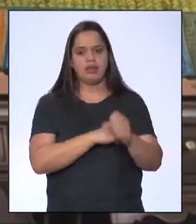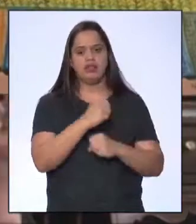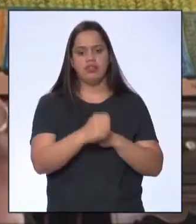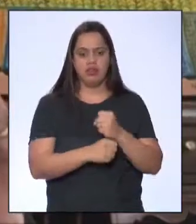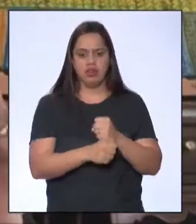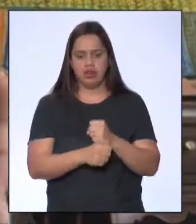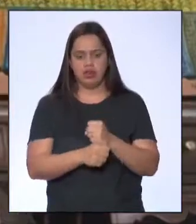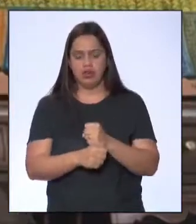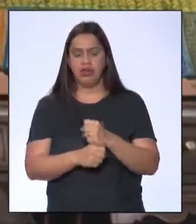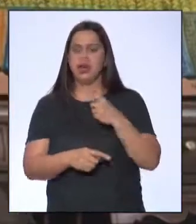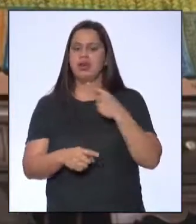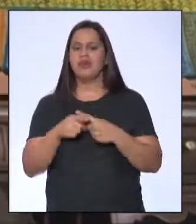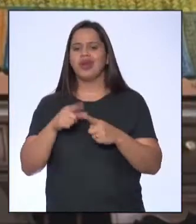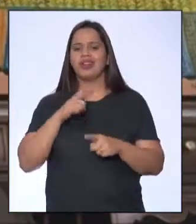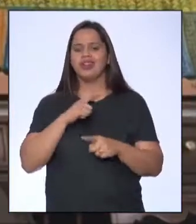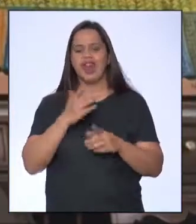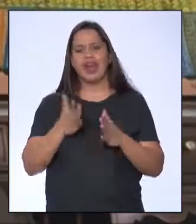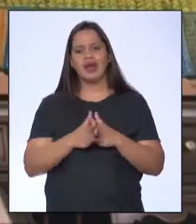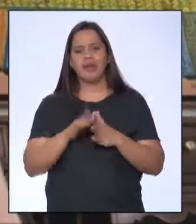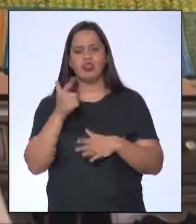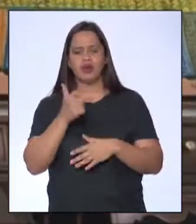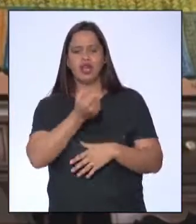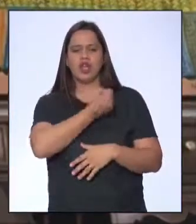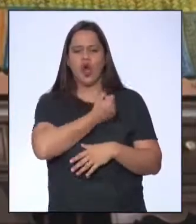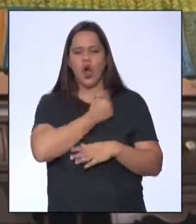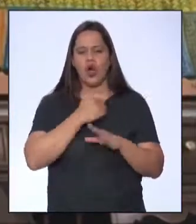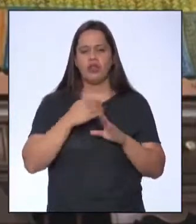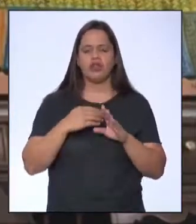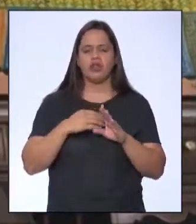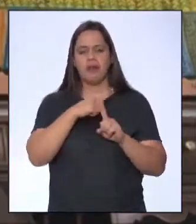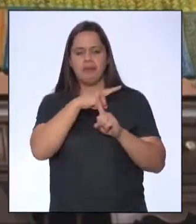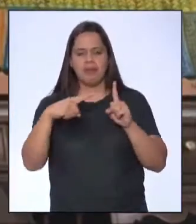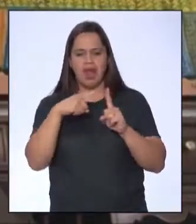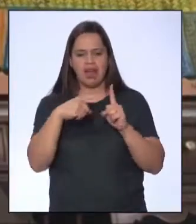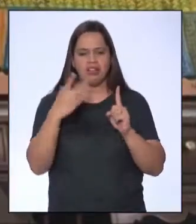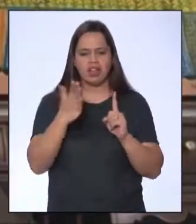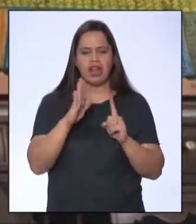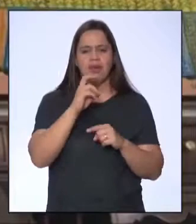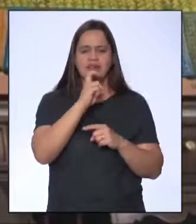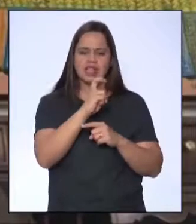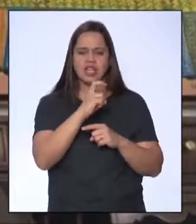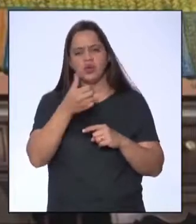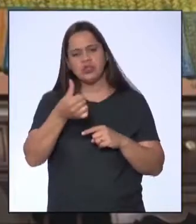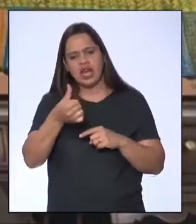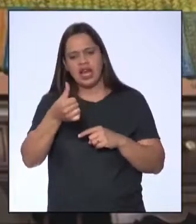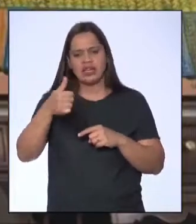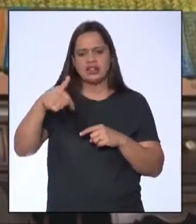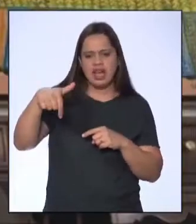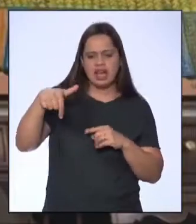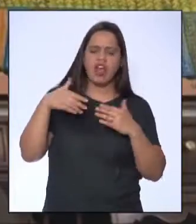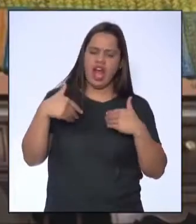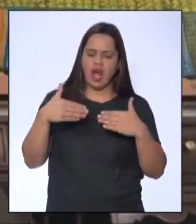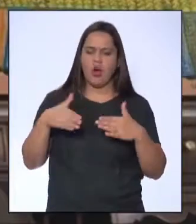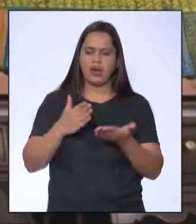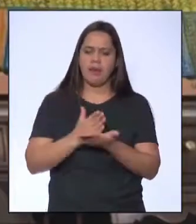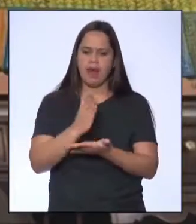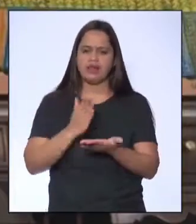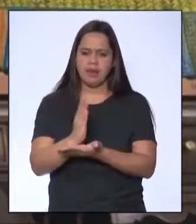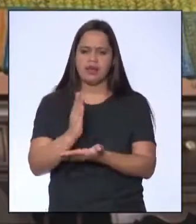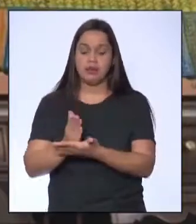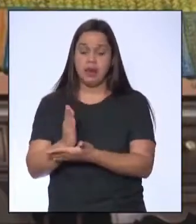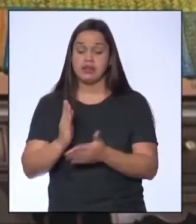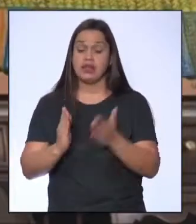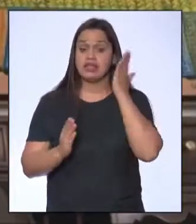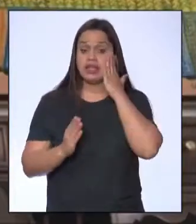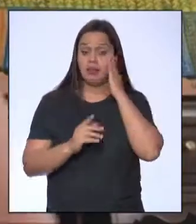de corte é 5, ou 6, ou 7, ele está na linha de corte, a gente vai deixando passar, sabendo